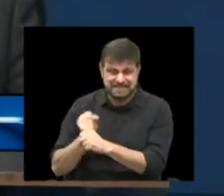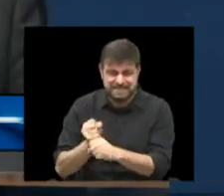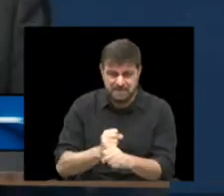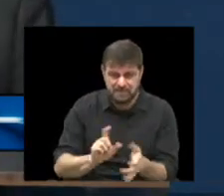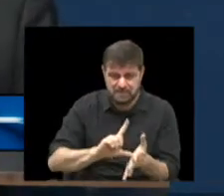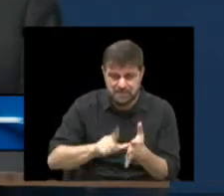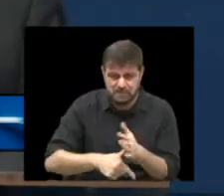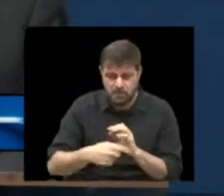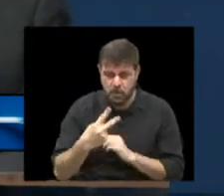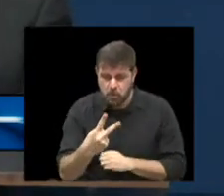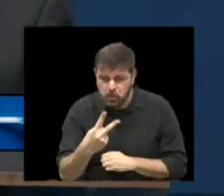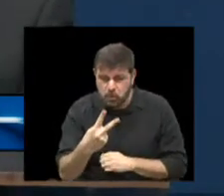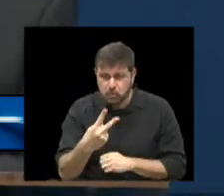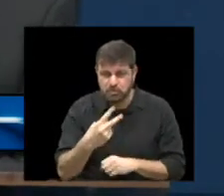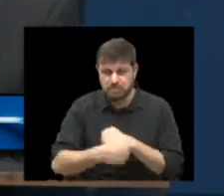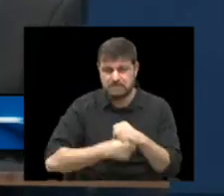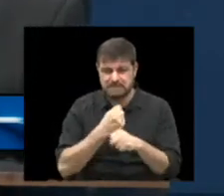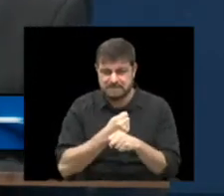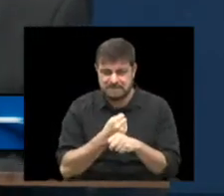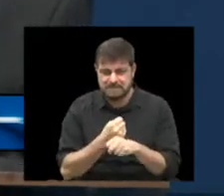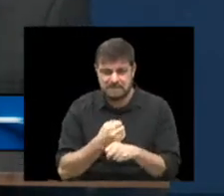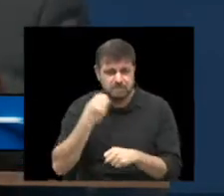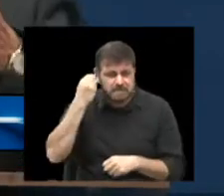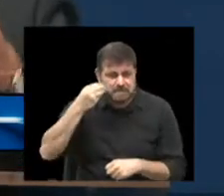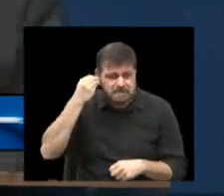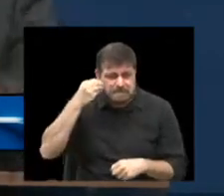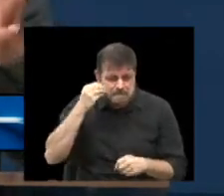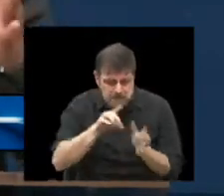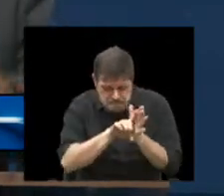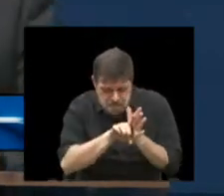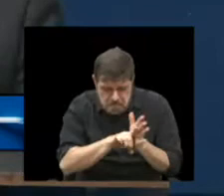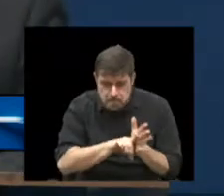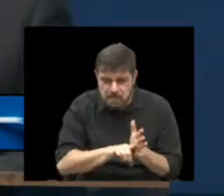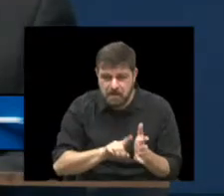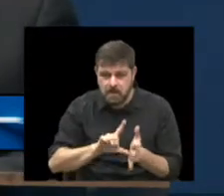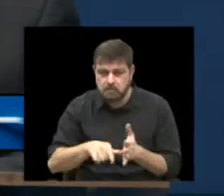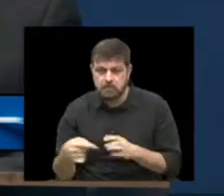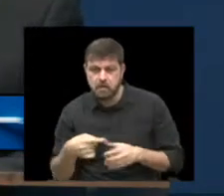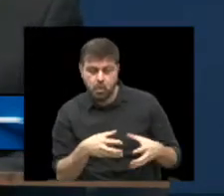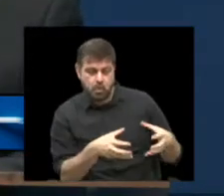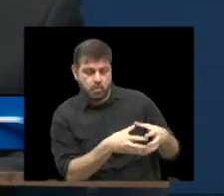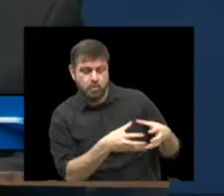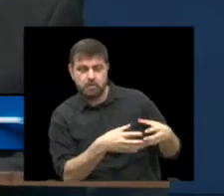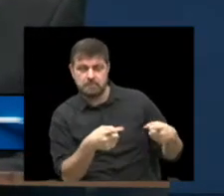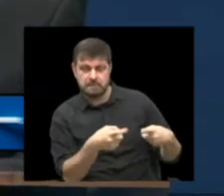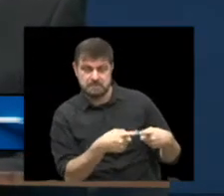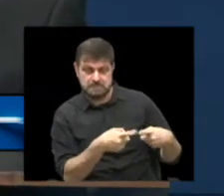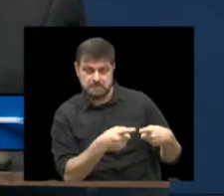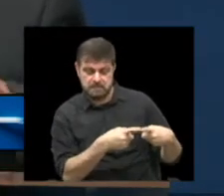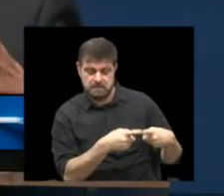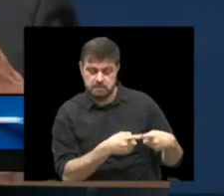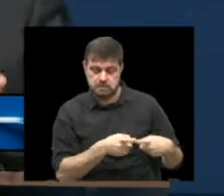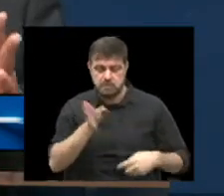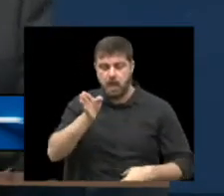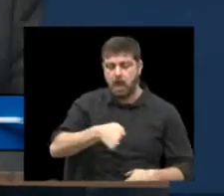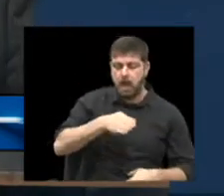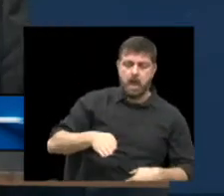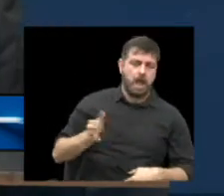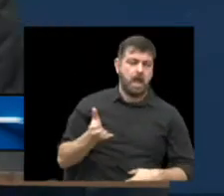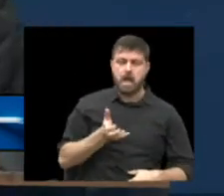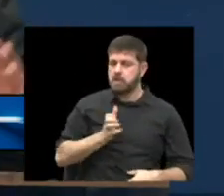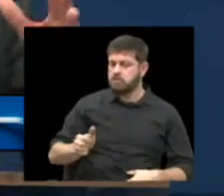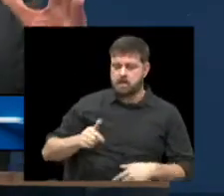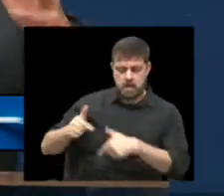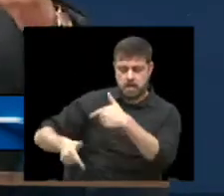de especialização, e após ela se formar, vem o grupo de oftalmologistas para tentar